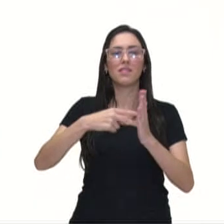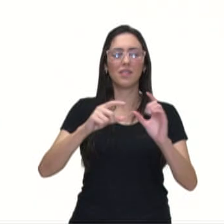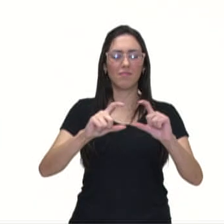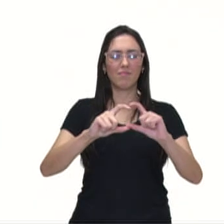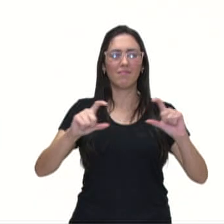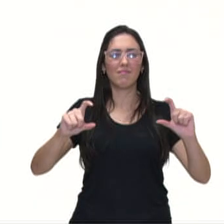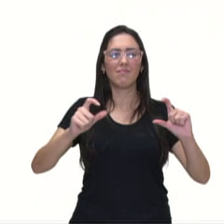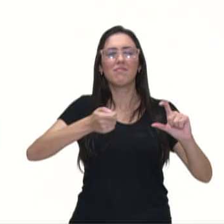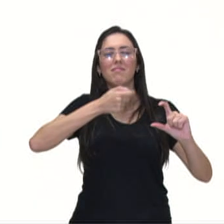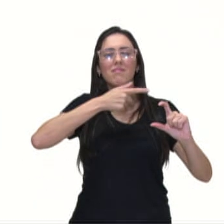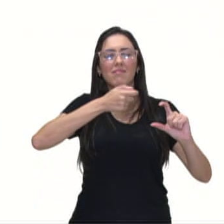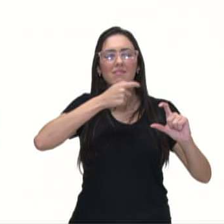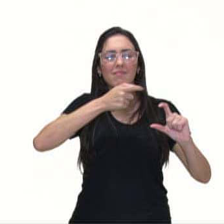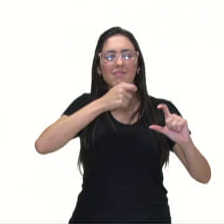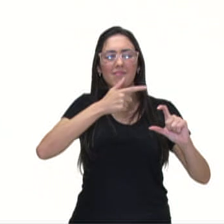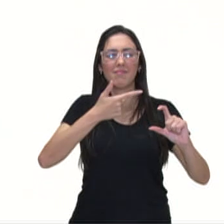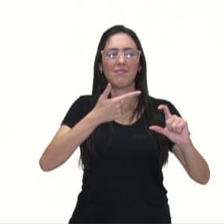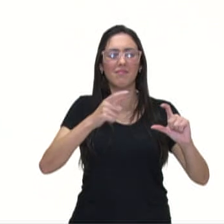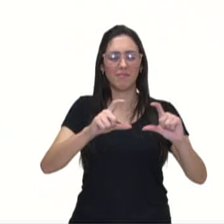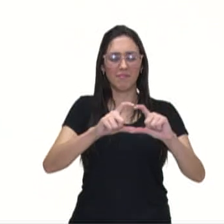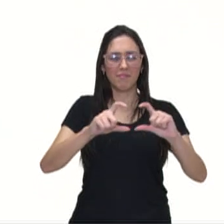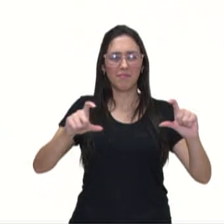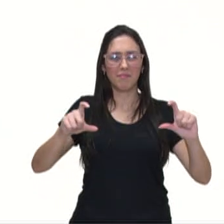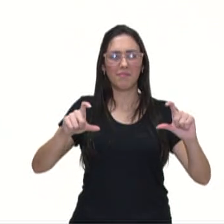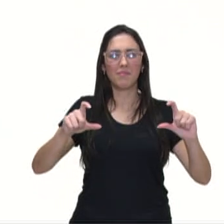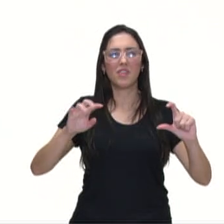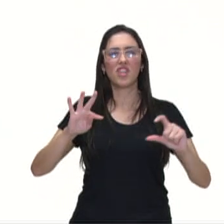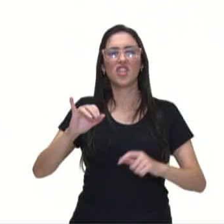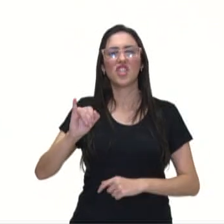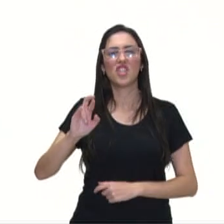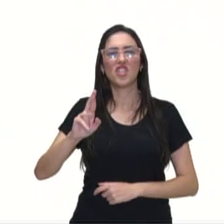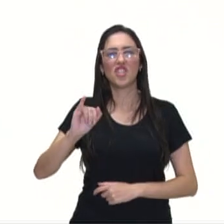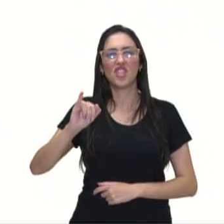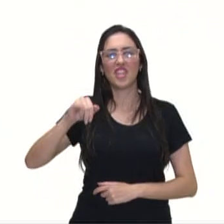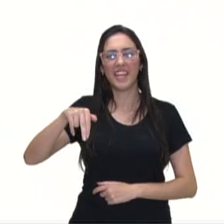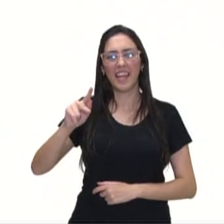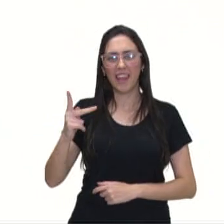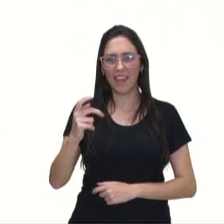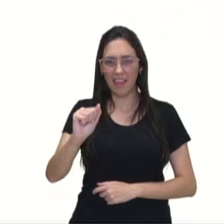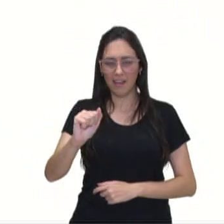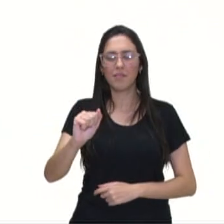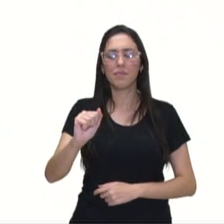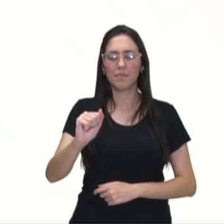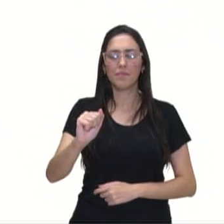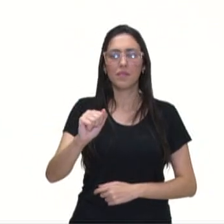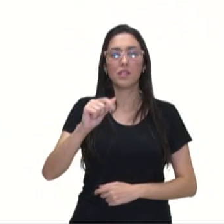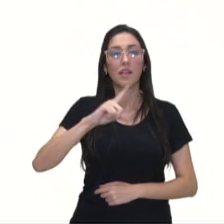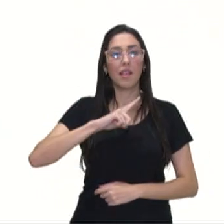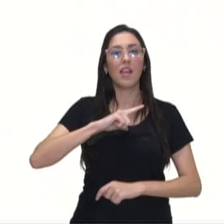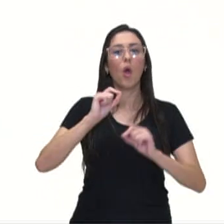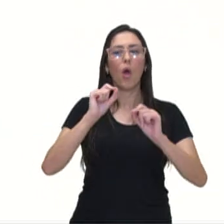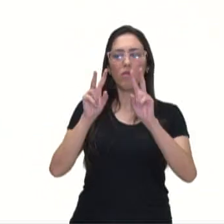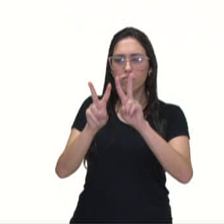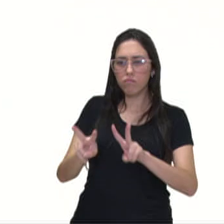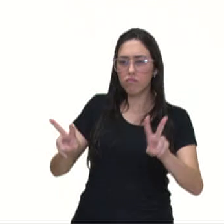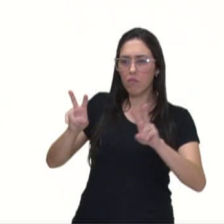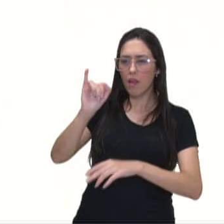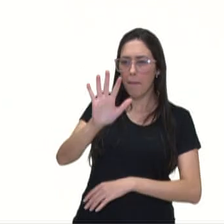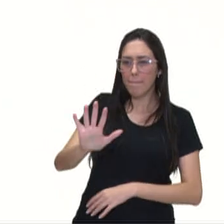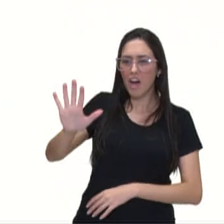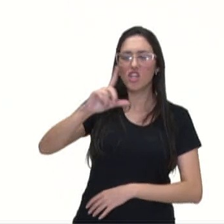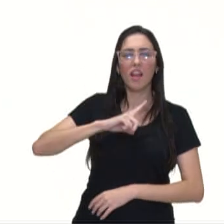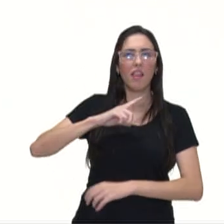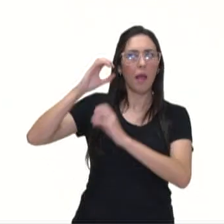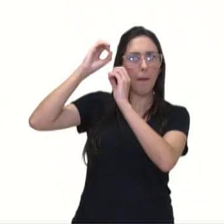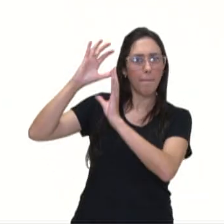cômica, tira de banda cômica ou ainda tirinha. Ela tem forte apelo visual, possui balões de